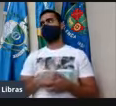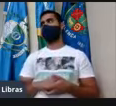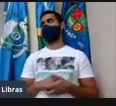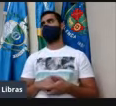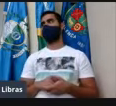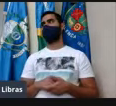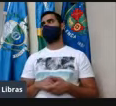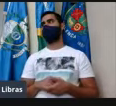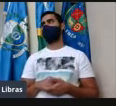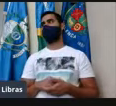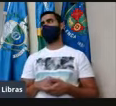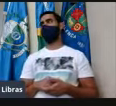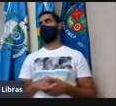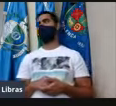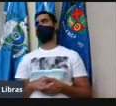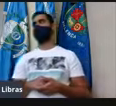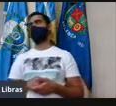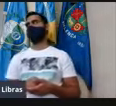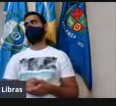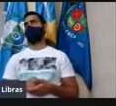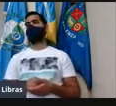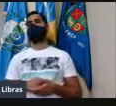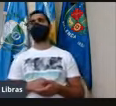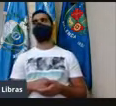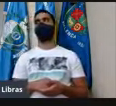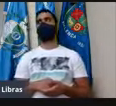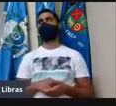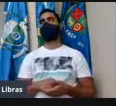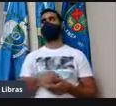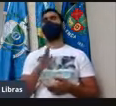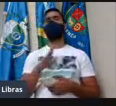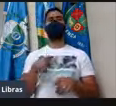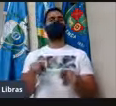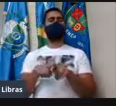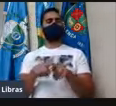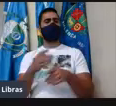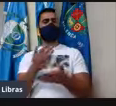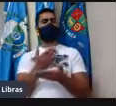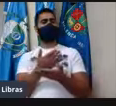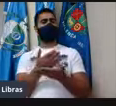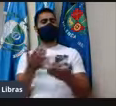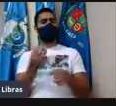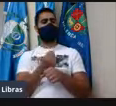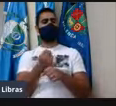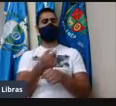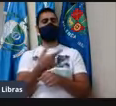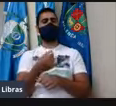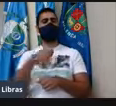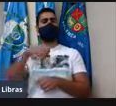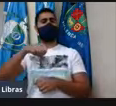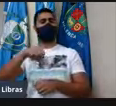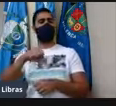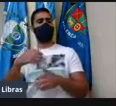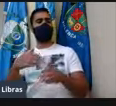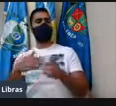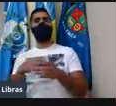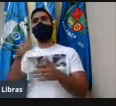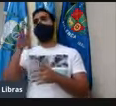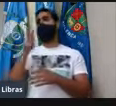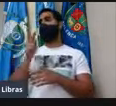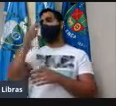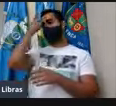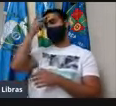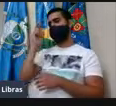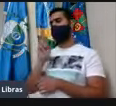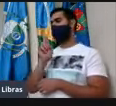como eu já estou aqui desde do ano 2009 até o 2020, hoje, eu sempre vi os representantes do prévio